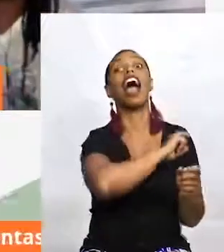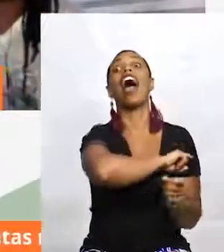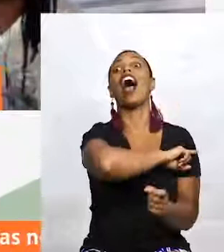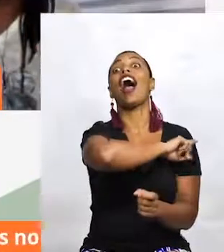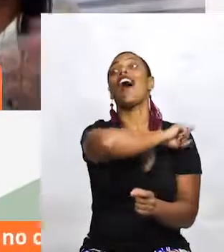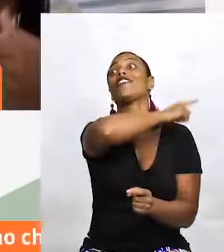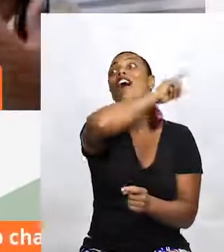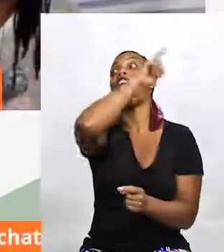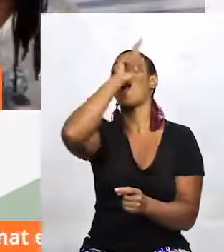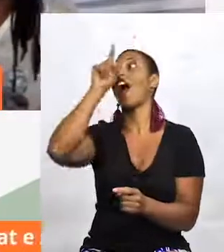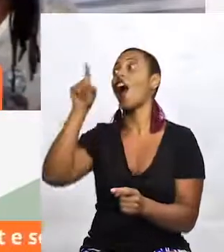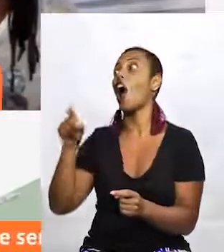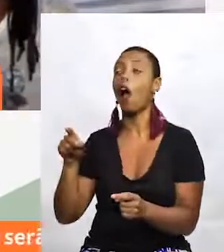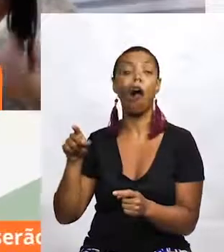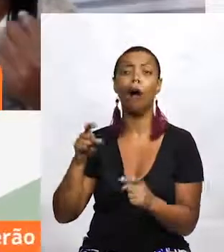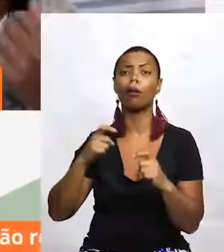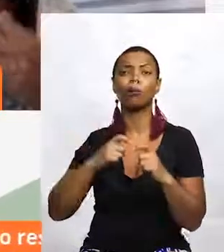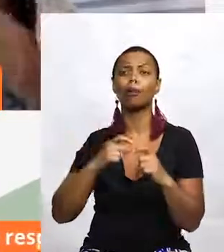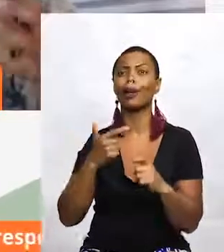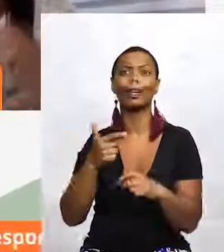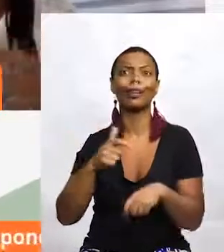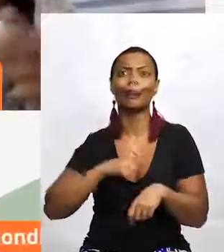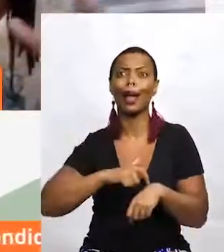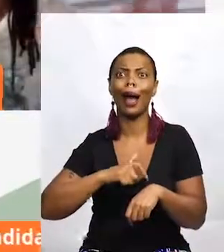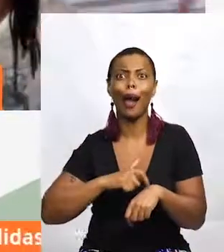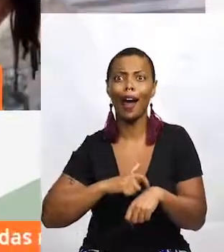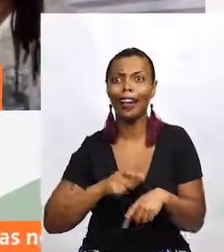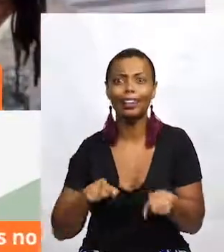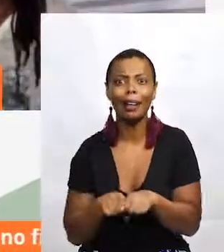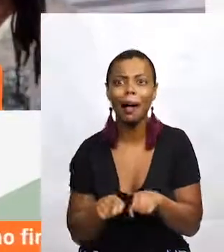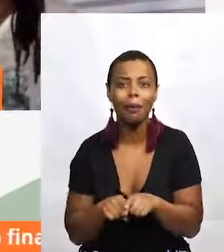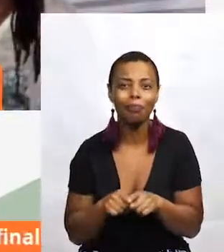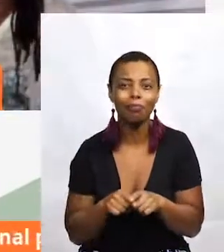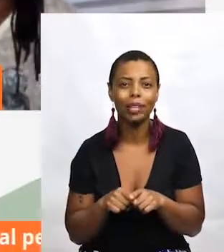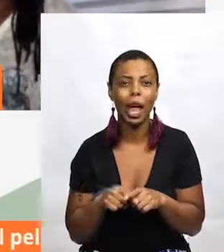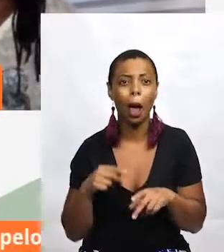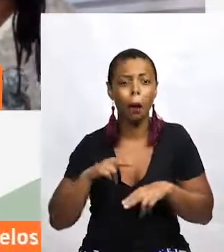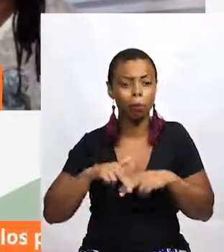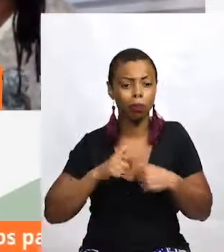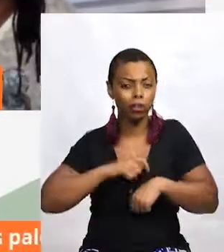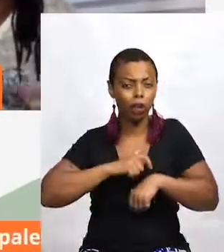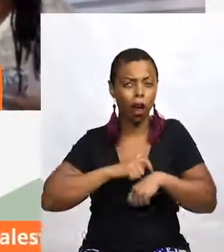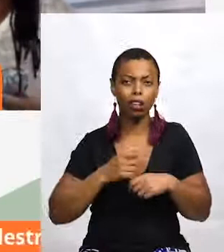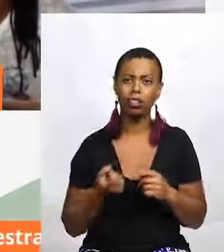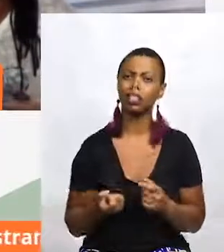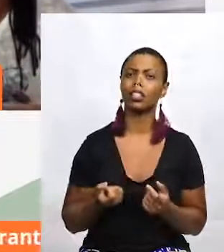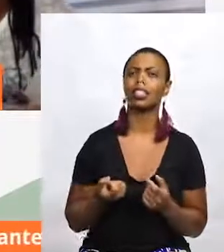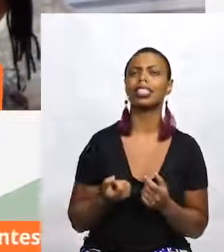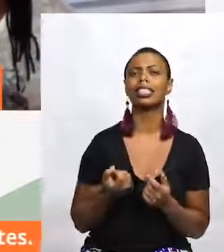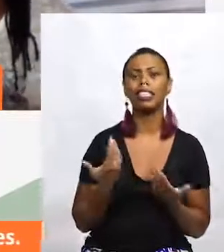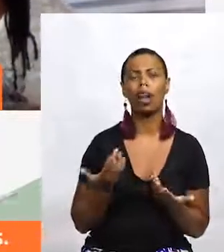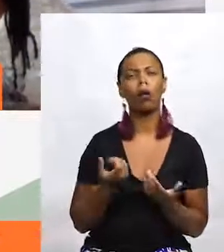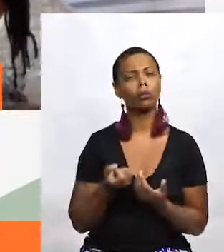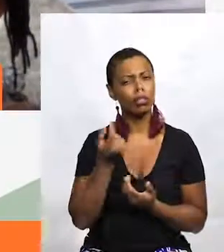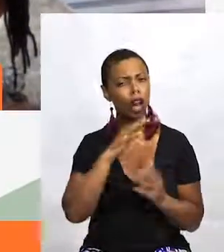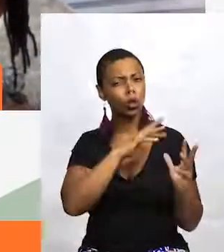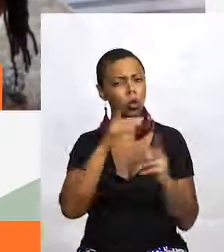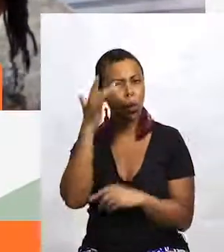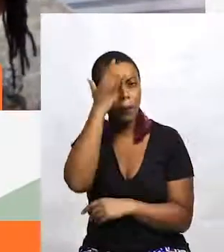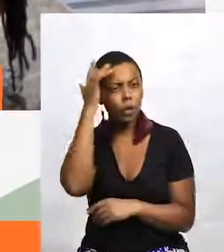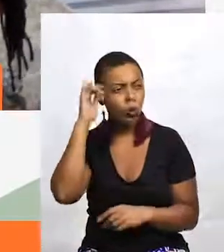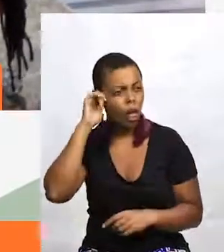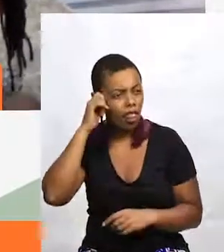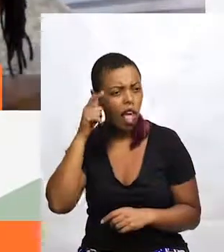em promoção de saúde, fica mais complicado ainda. Por quê? Será que todos os territórios onde residem as pessoas negras, você tem acesso